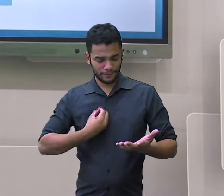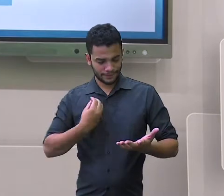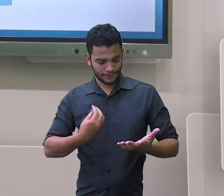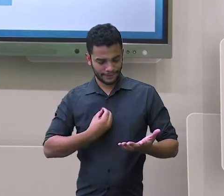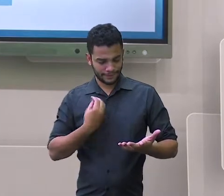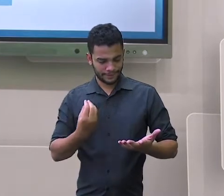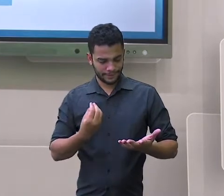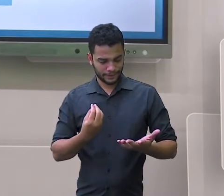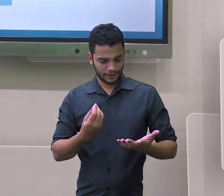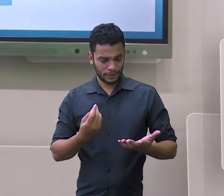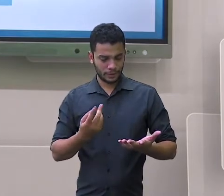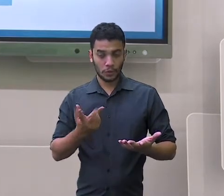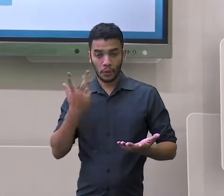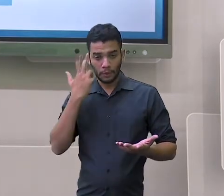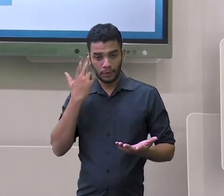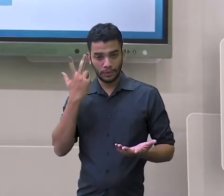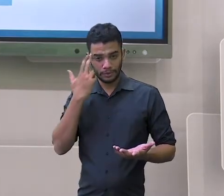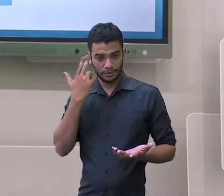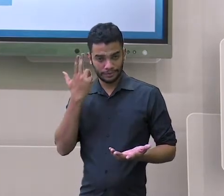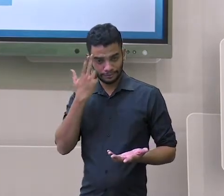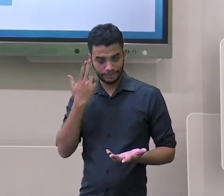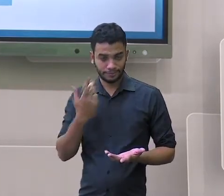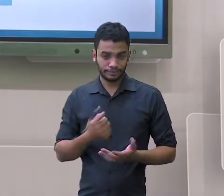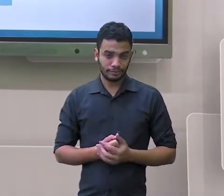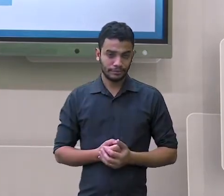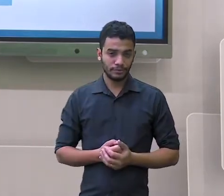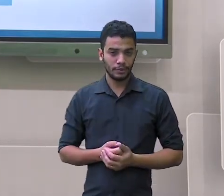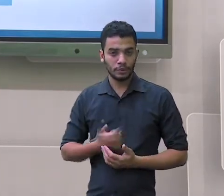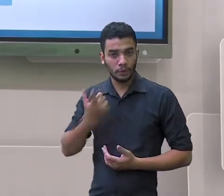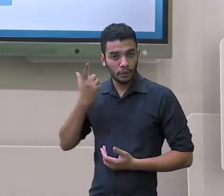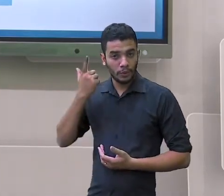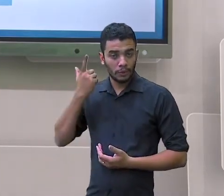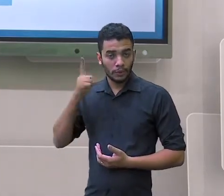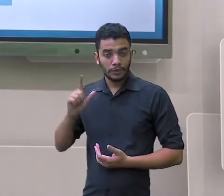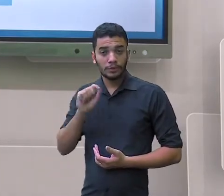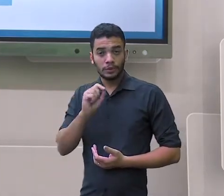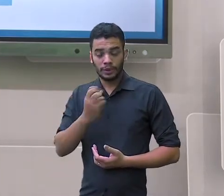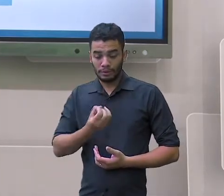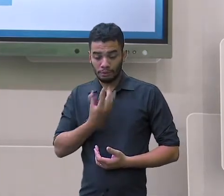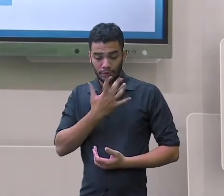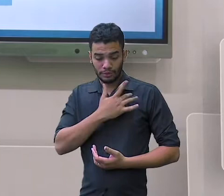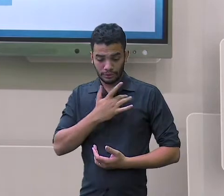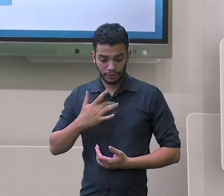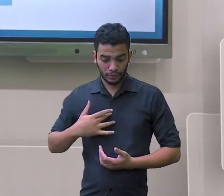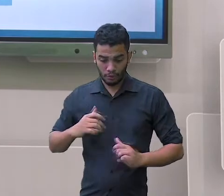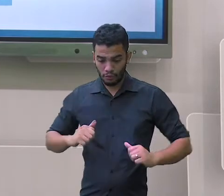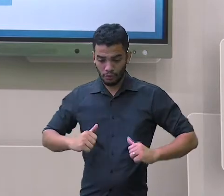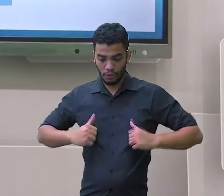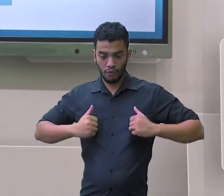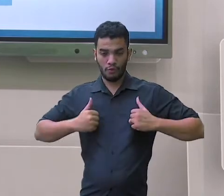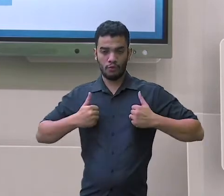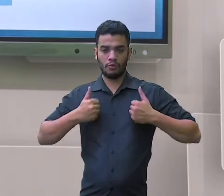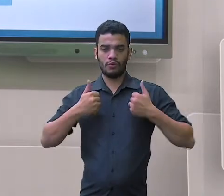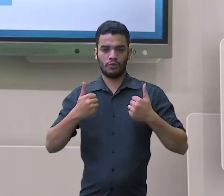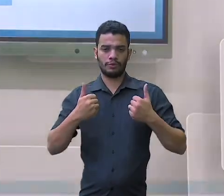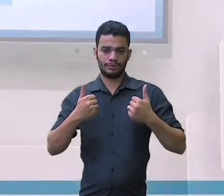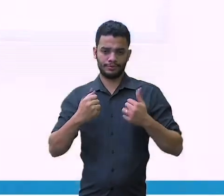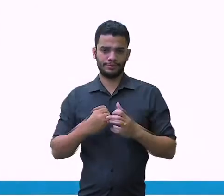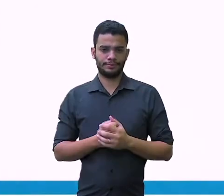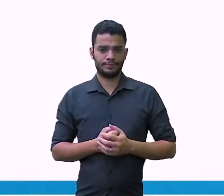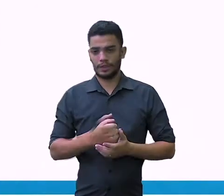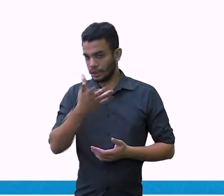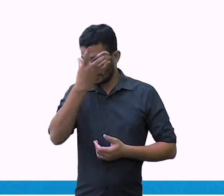harmonia é para gerar um bem-estar no nosso organismo, tá? Então não esqueça, o corpo humano é um conjunto